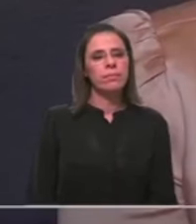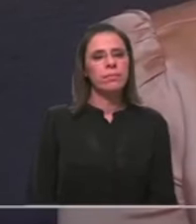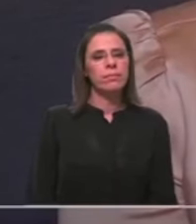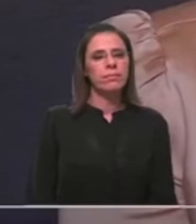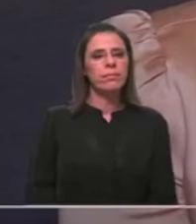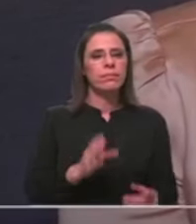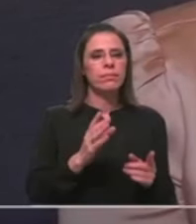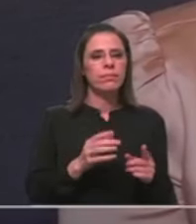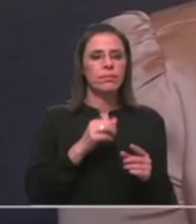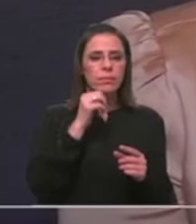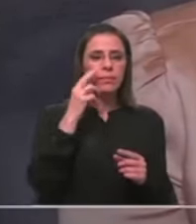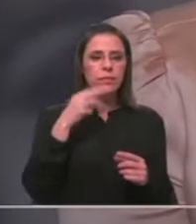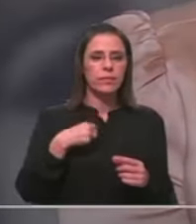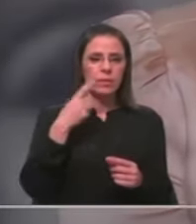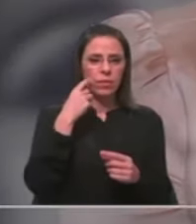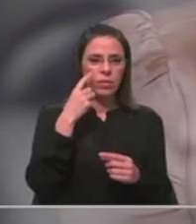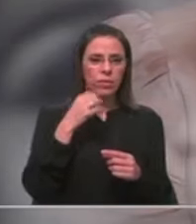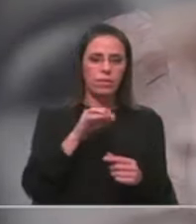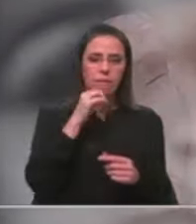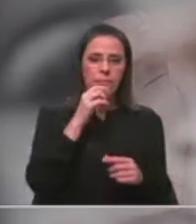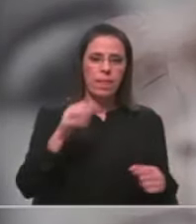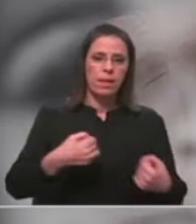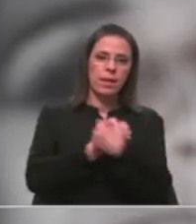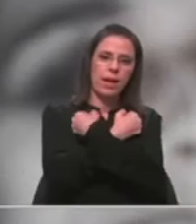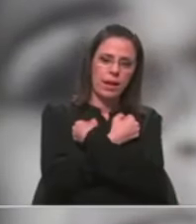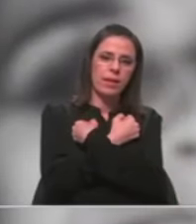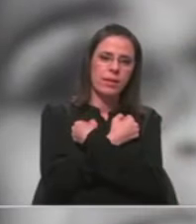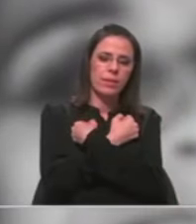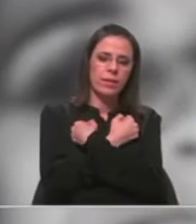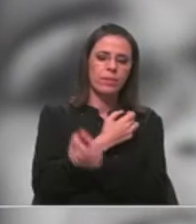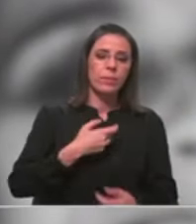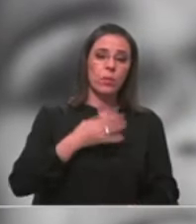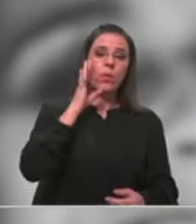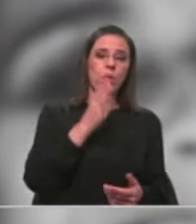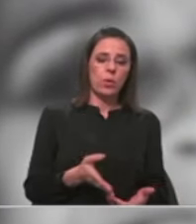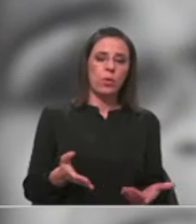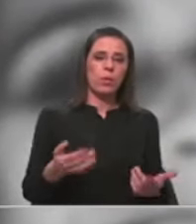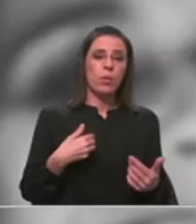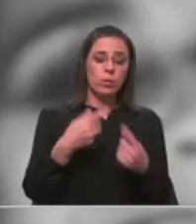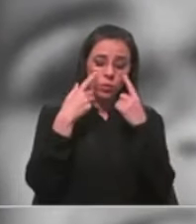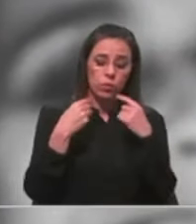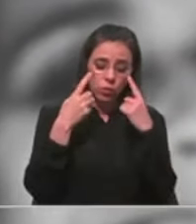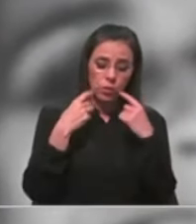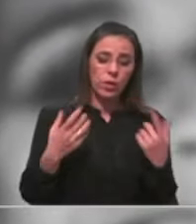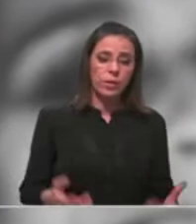ela sempre que me via chorar, ela vinha sempre agarrar-se a mim. E eu sei que eu, quando choro,